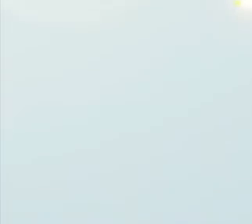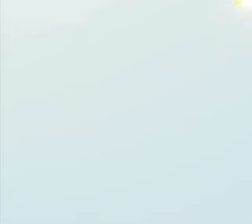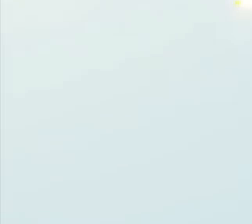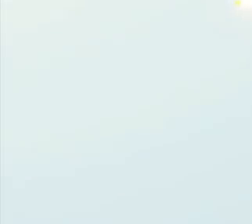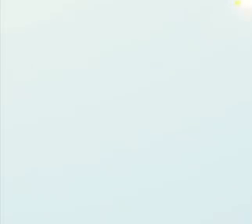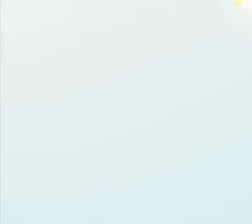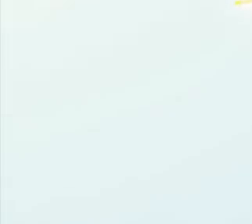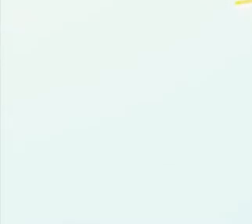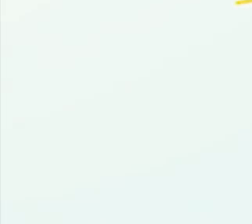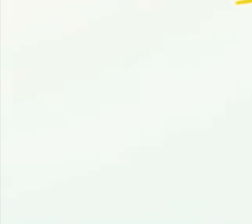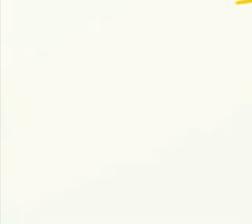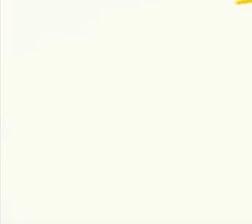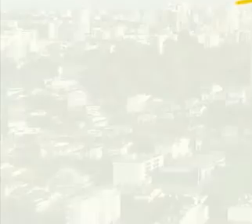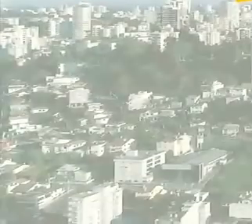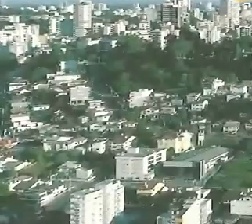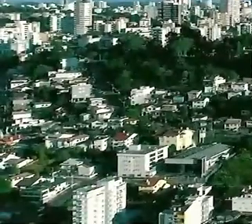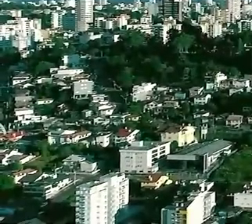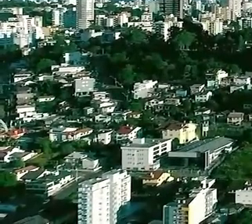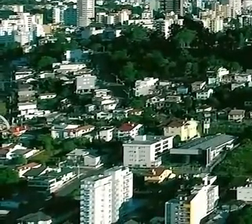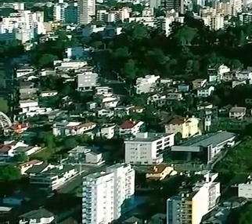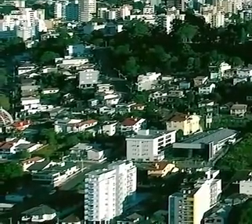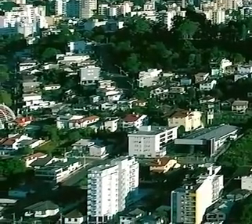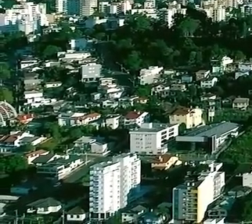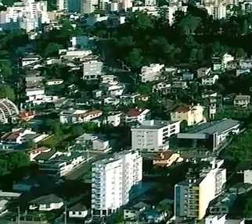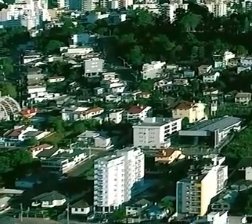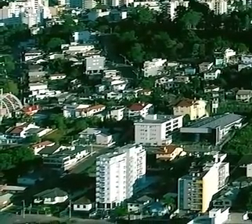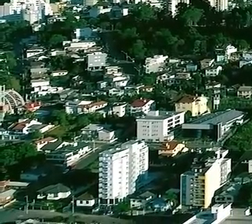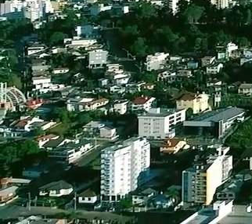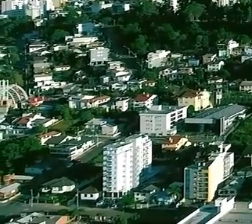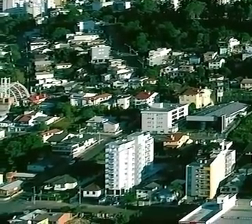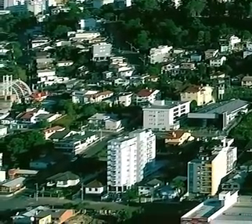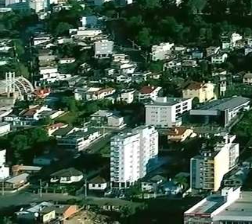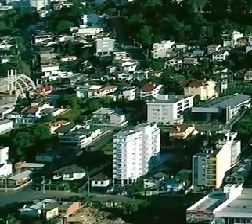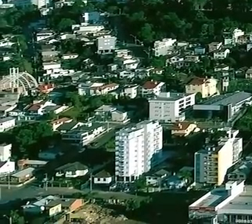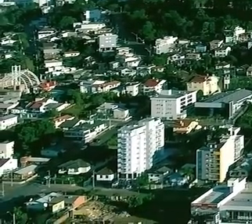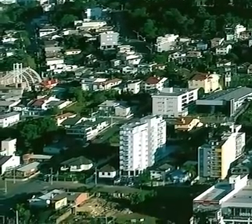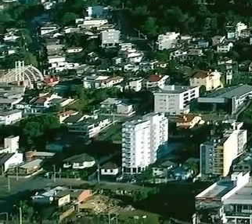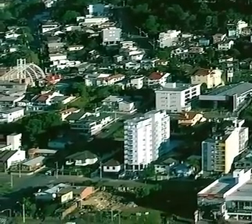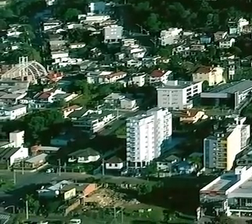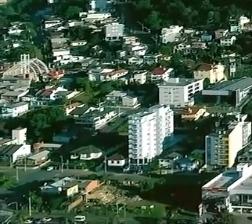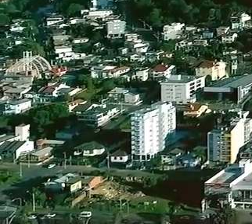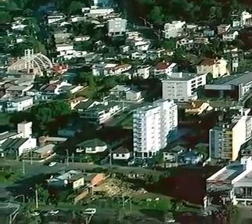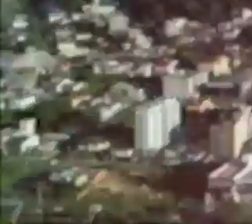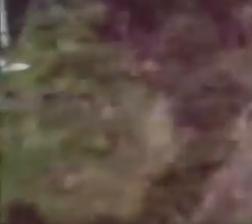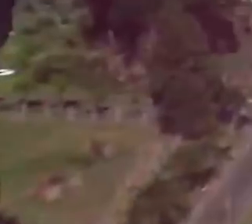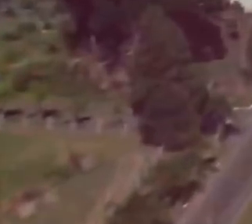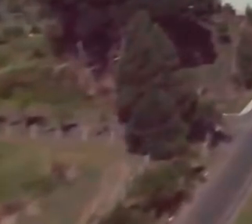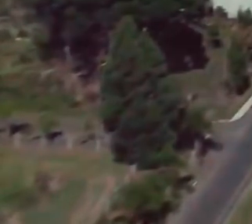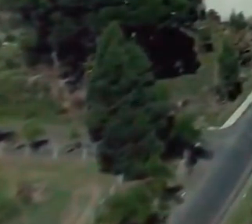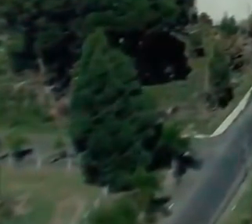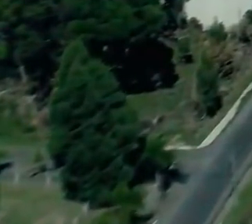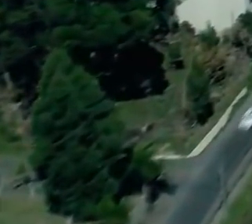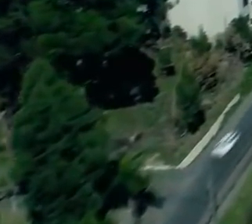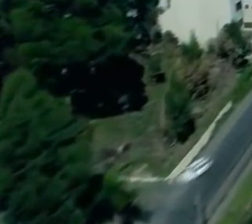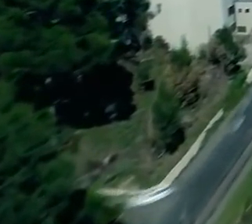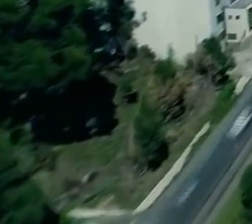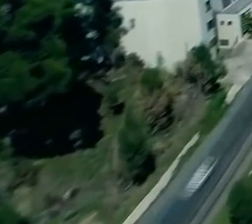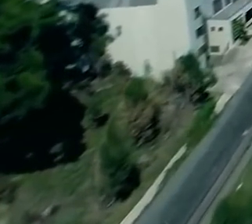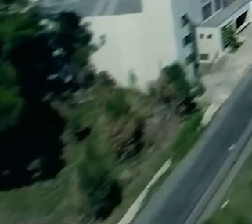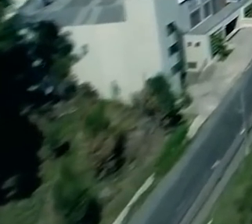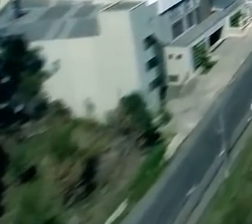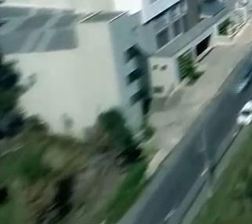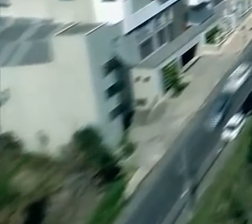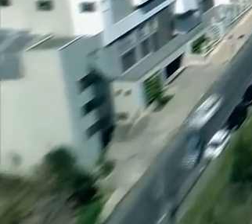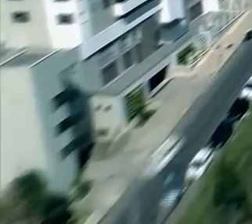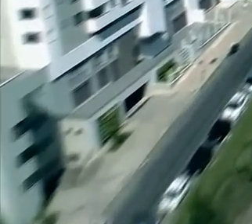A Solus é uma incorporadora e construtora que surgiu em 2010, com o intuito de oferecer a seus clientes segurança e